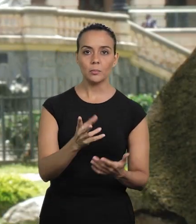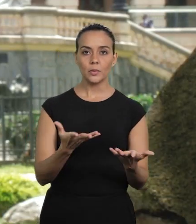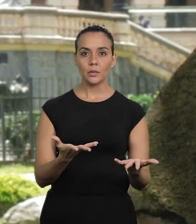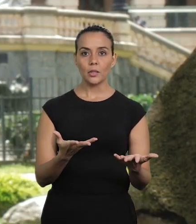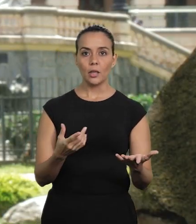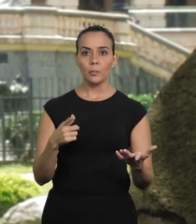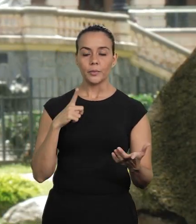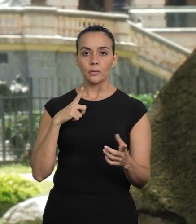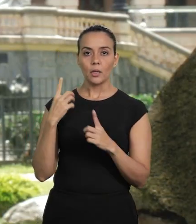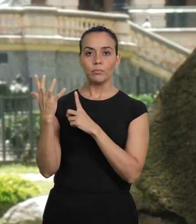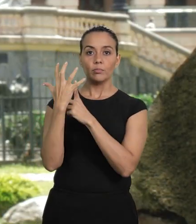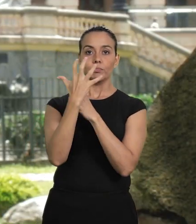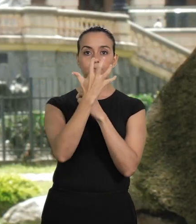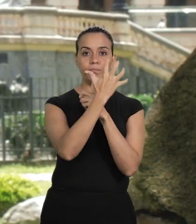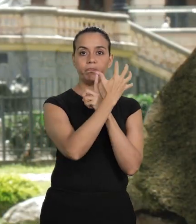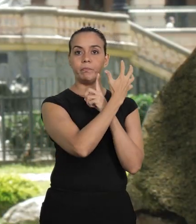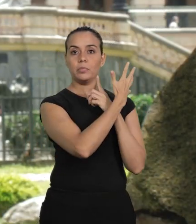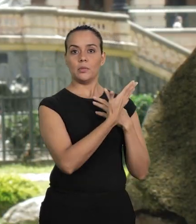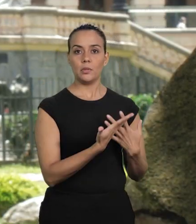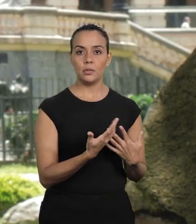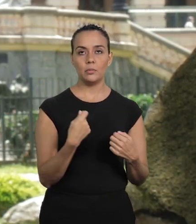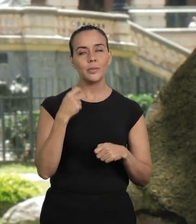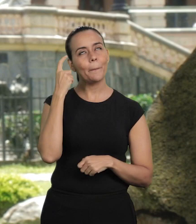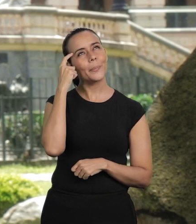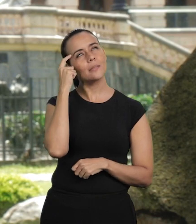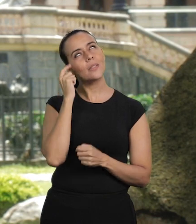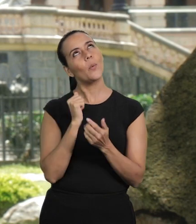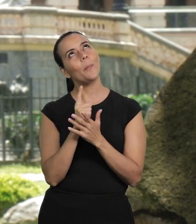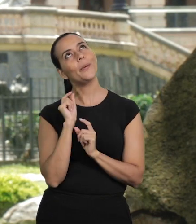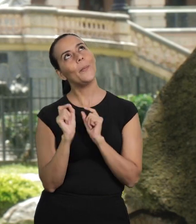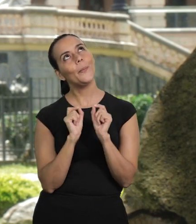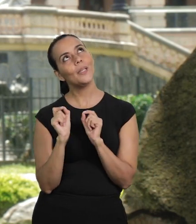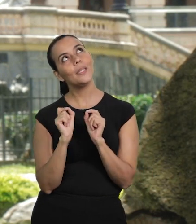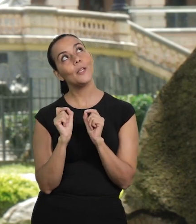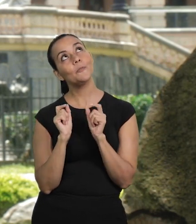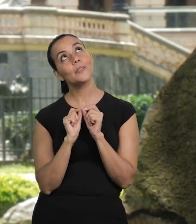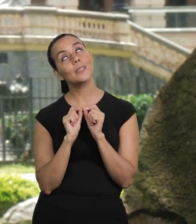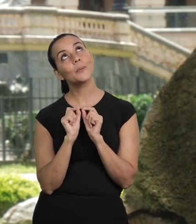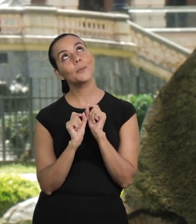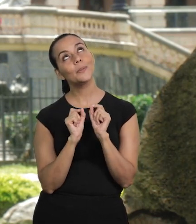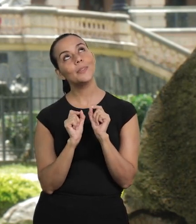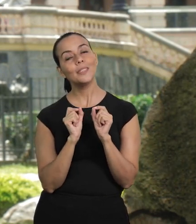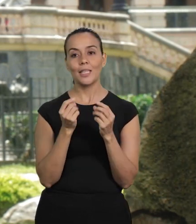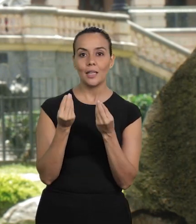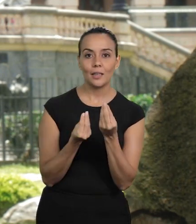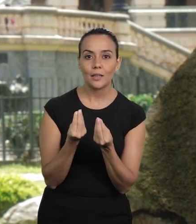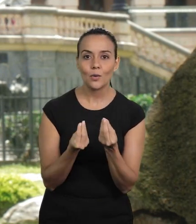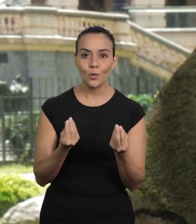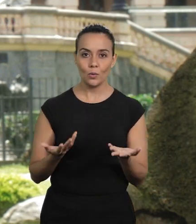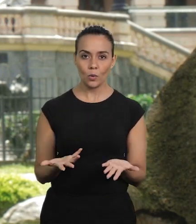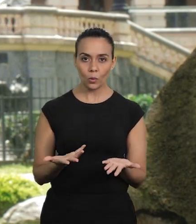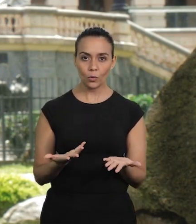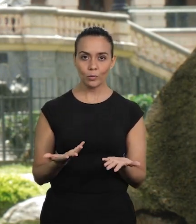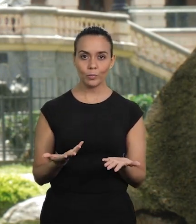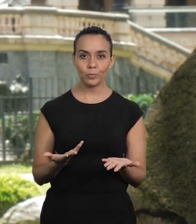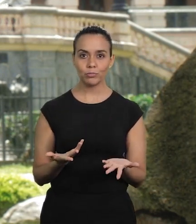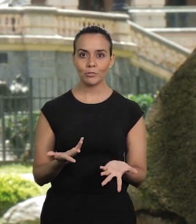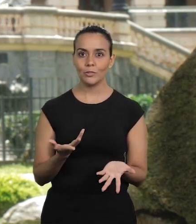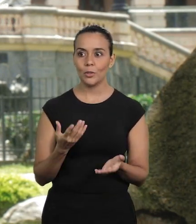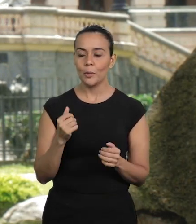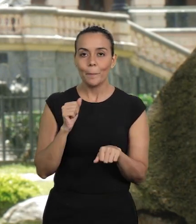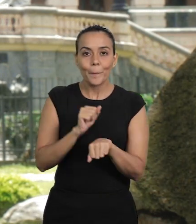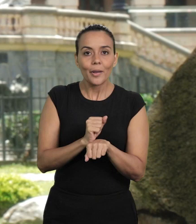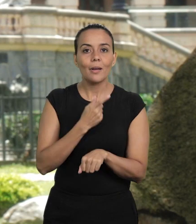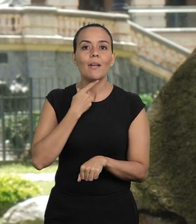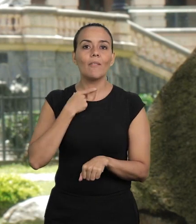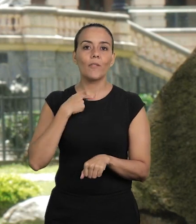a pensar em produtos, pensar em serviços, pensar em possibilidades, né, de como sanar esses desejos e